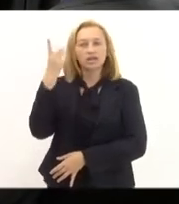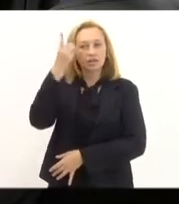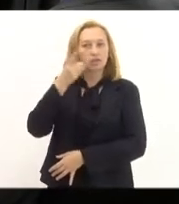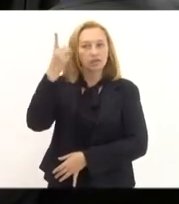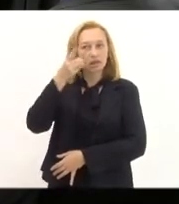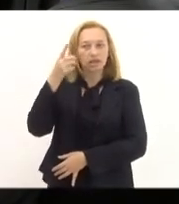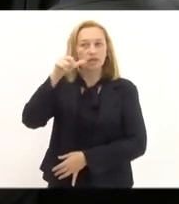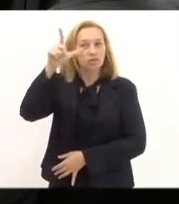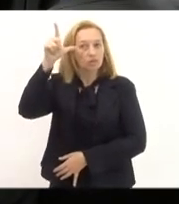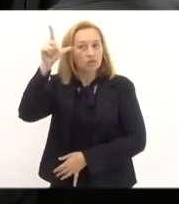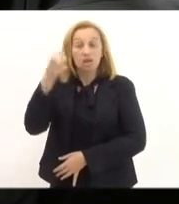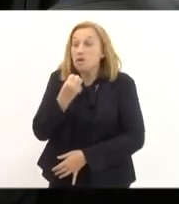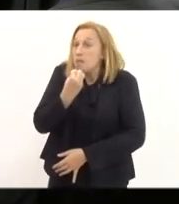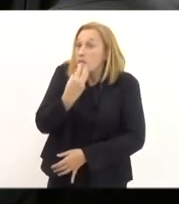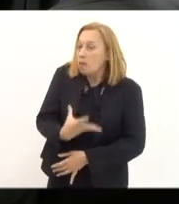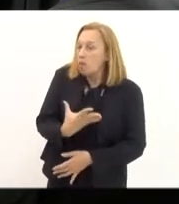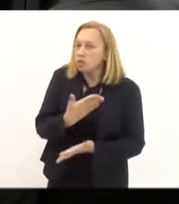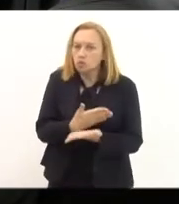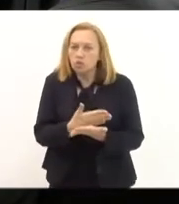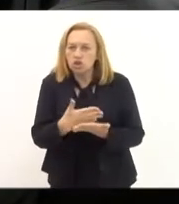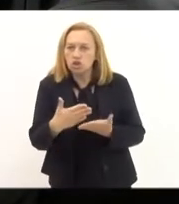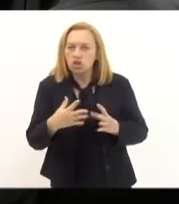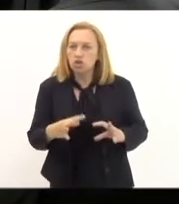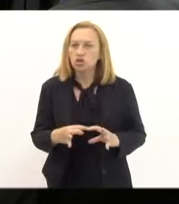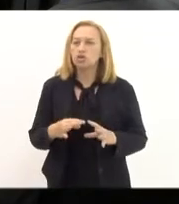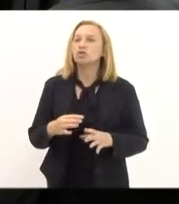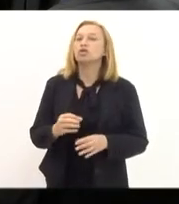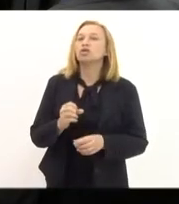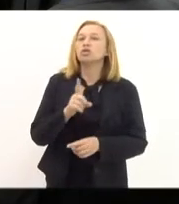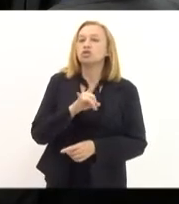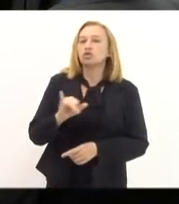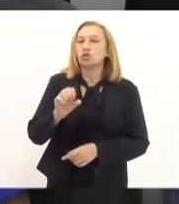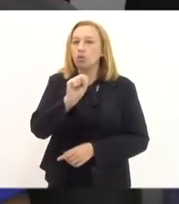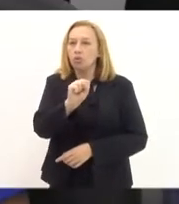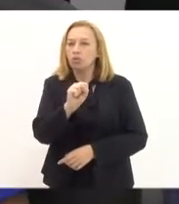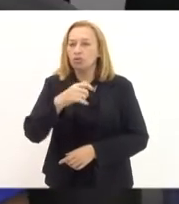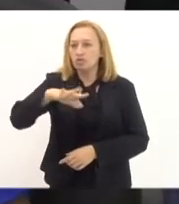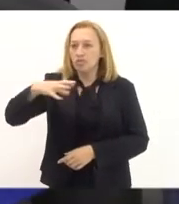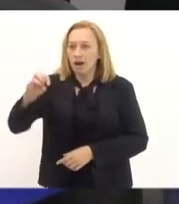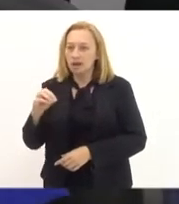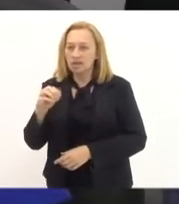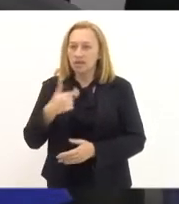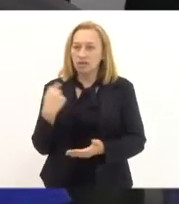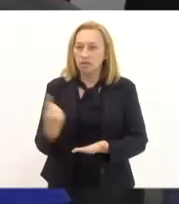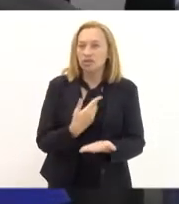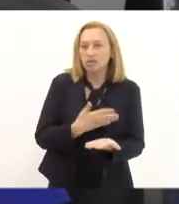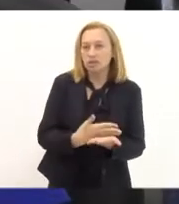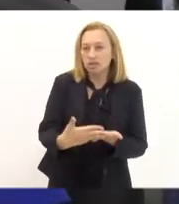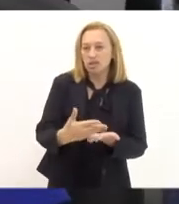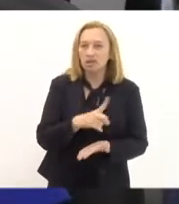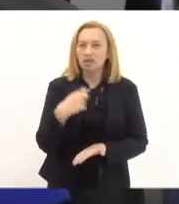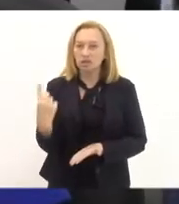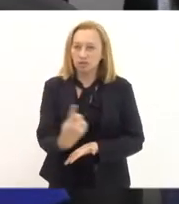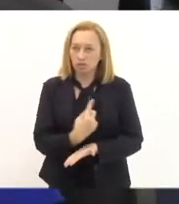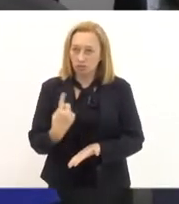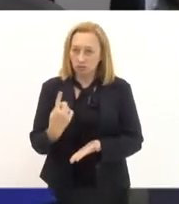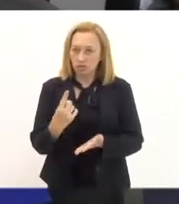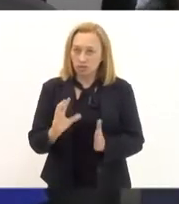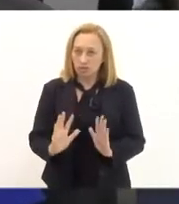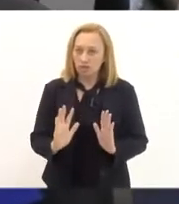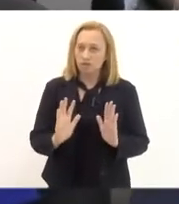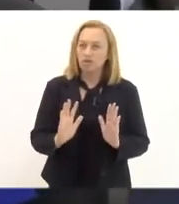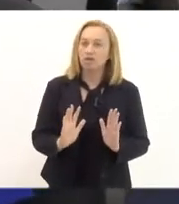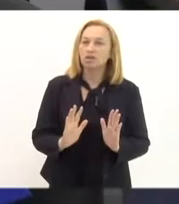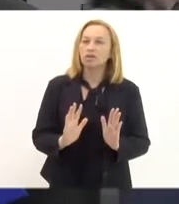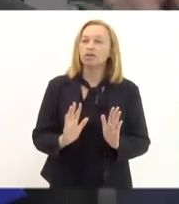Que bom que já no início das comemorações do 8 de Março nós iniciamos a nossa comemoração com uma reunião